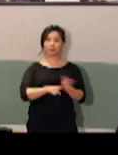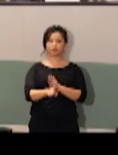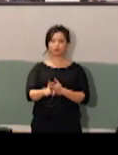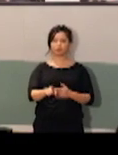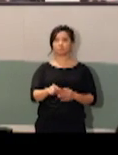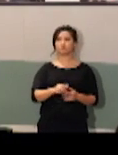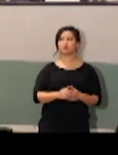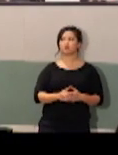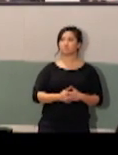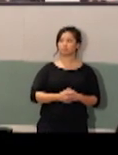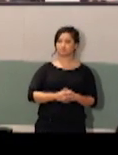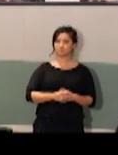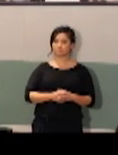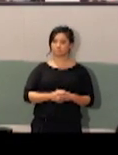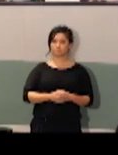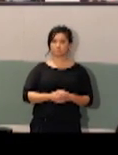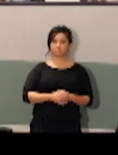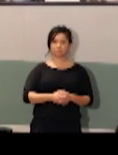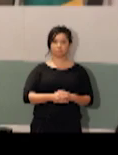pergunta.